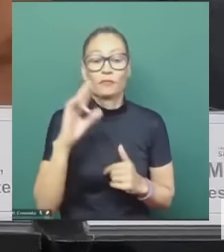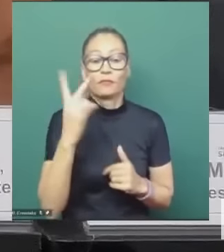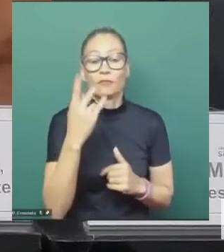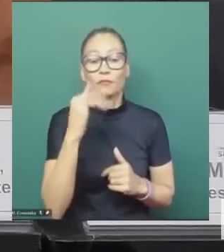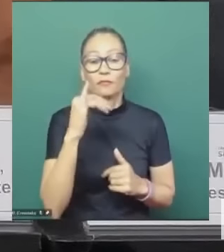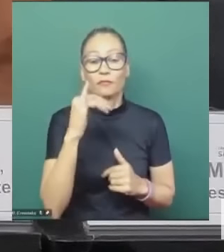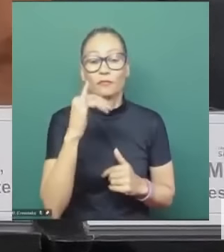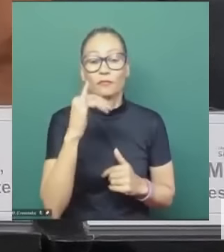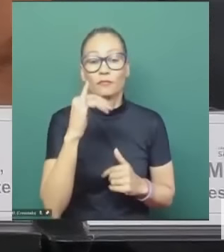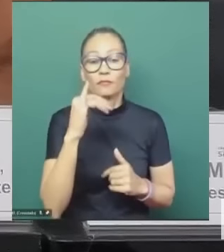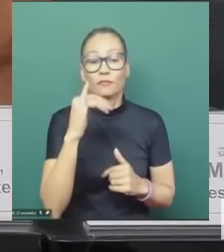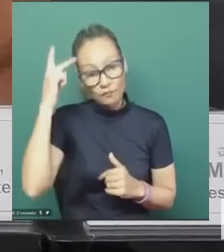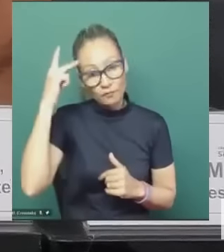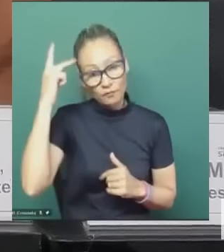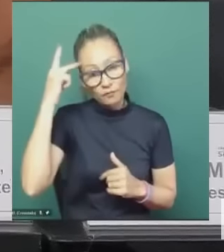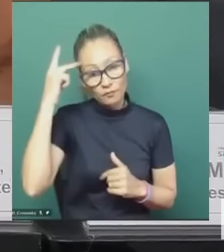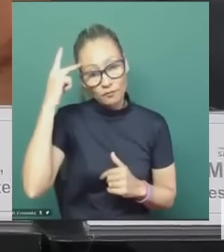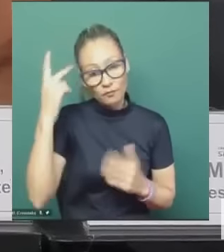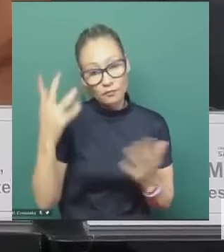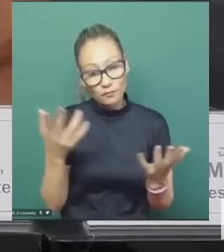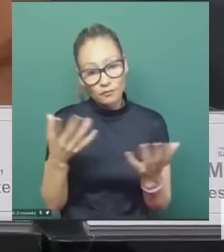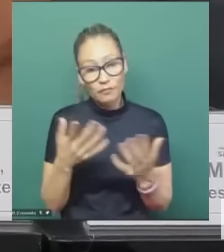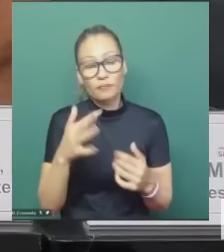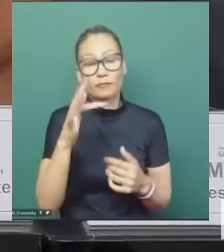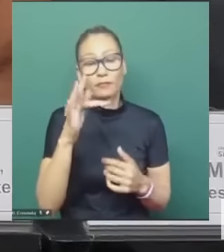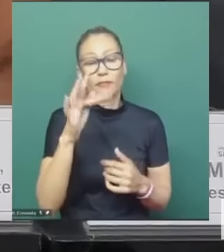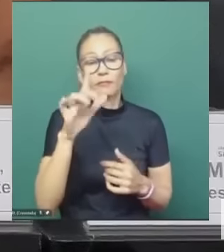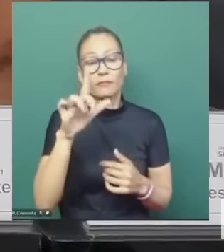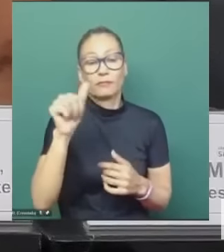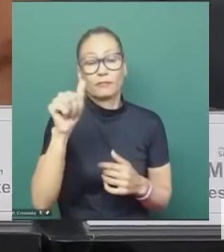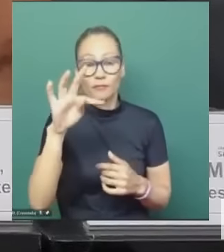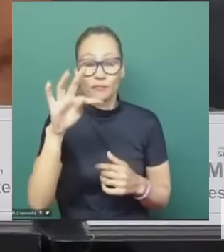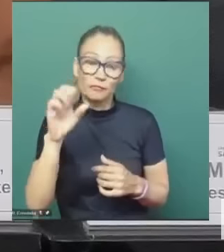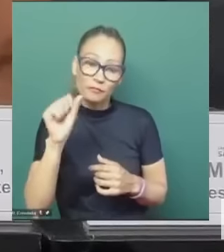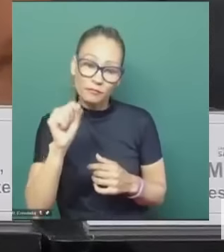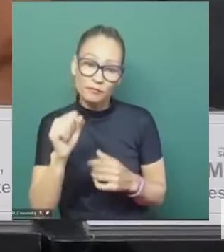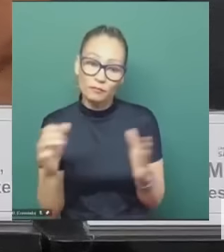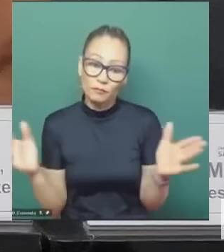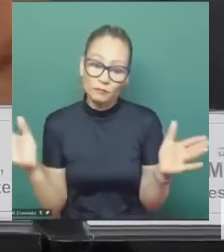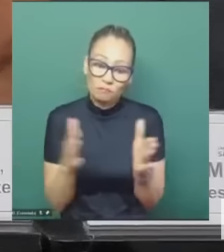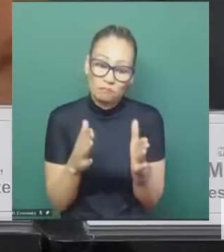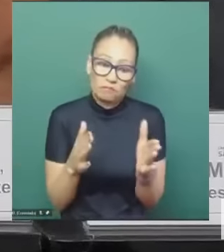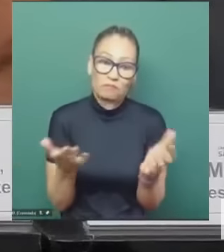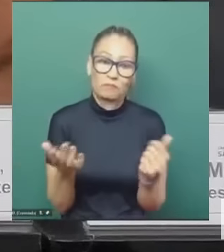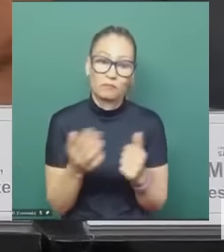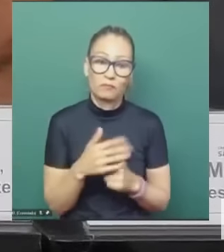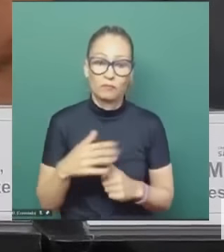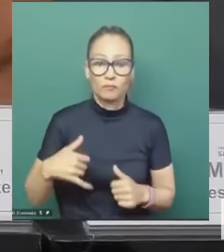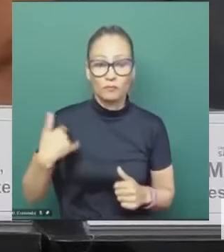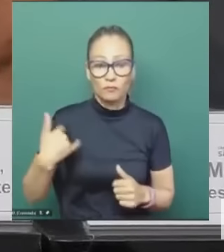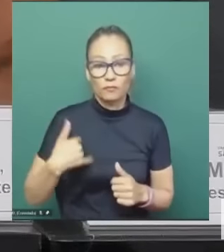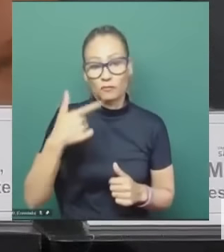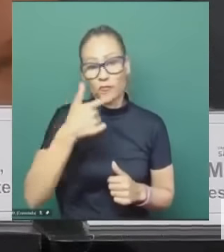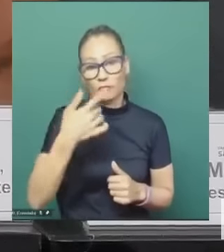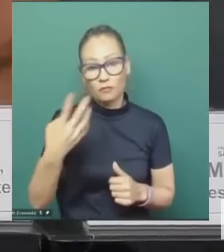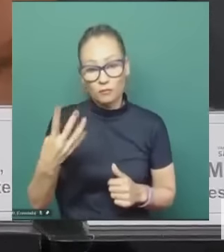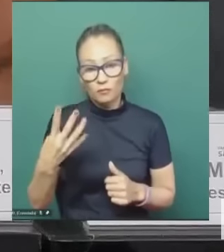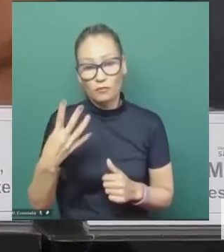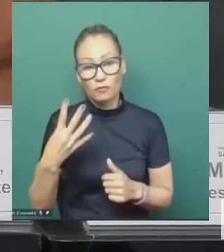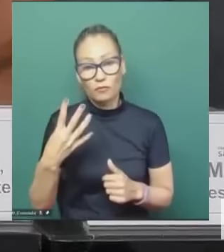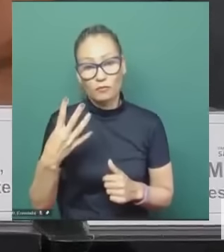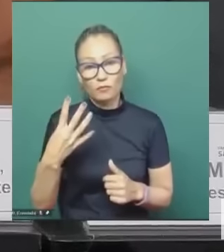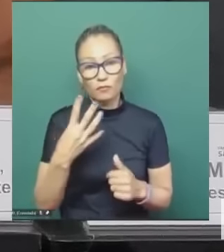verdade, flats, lofts. Aqueles apartamentos de 30 metros que um jovem de 24 anos, com um bom emprego, com uma boa família, consegue comprar porque